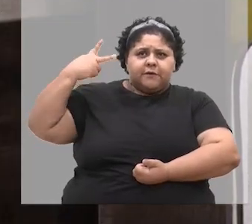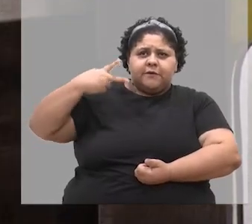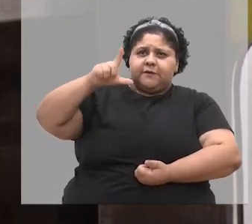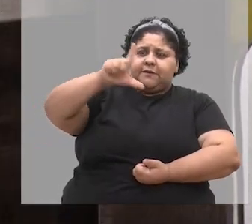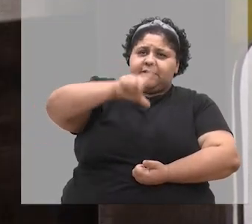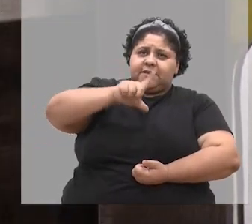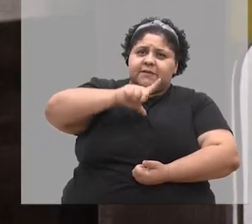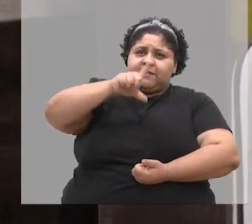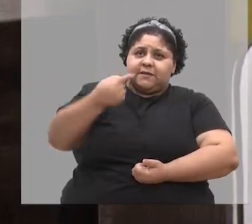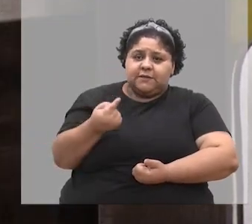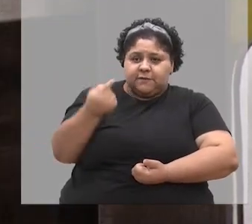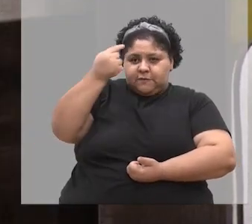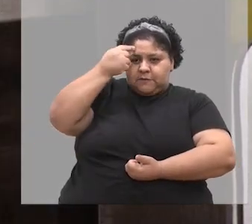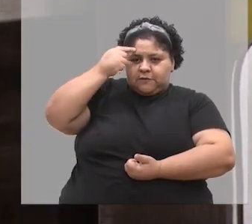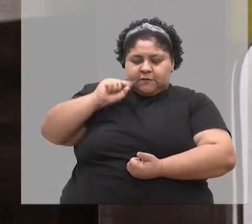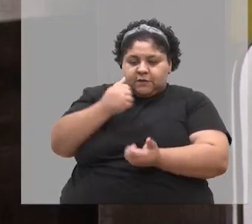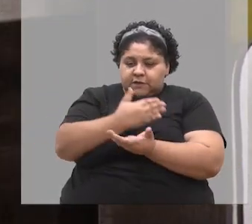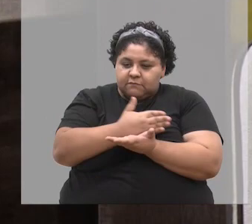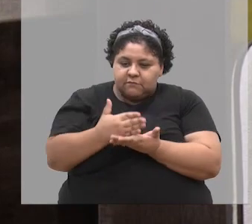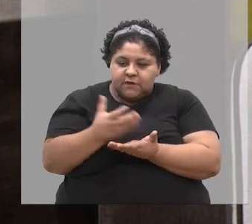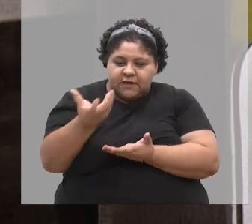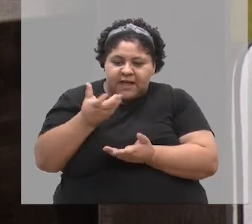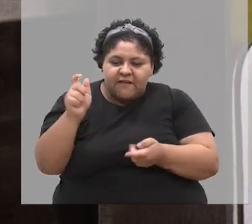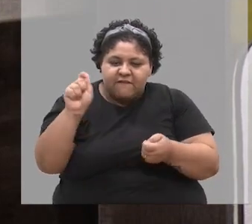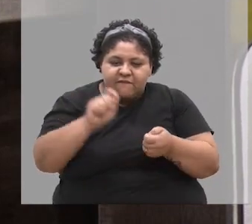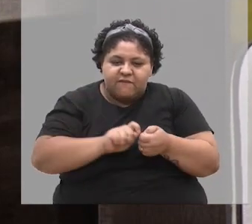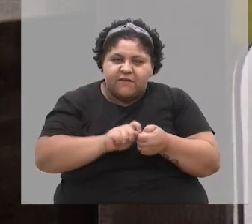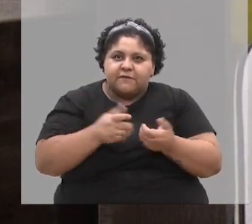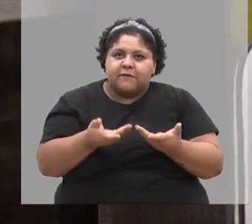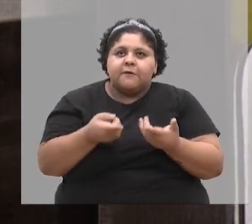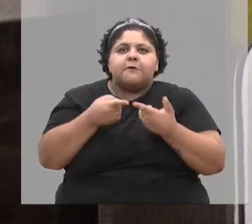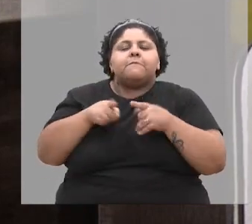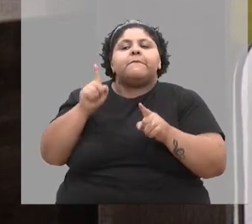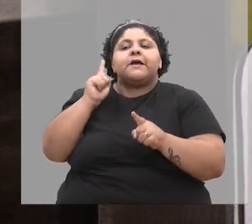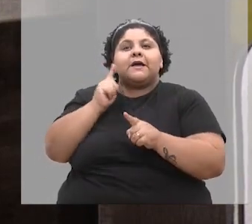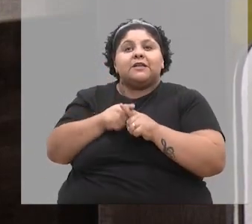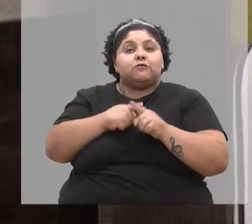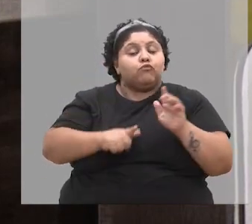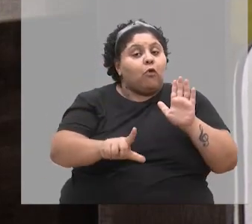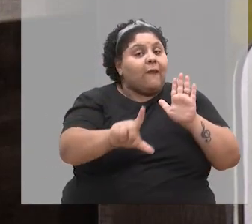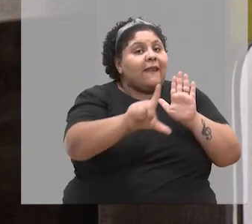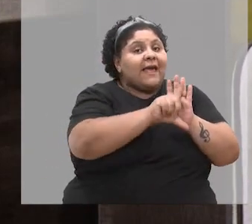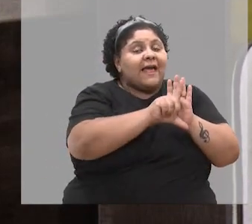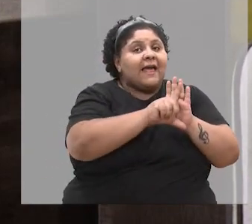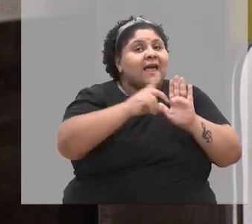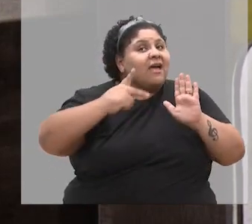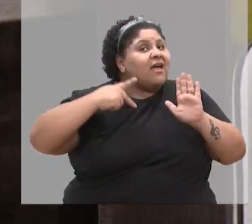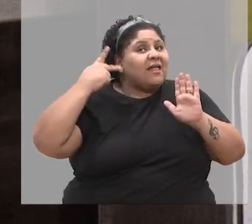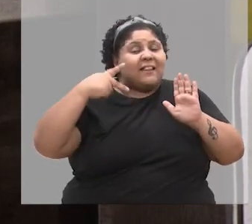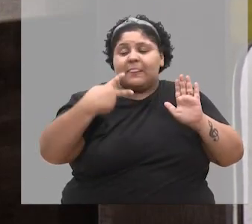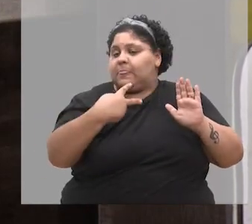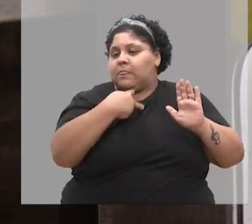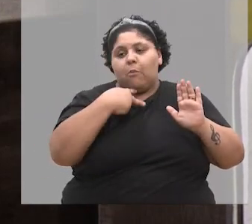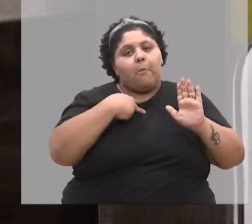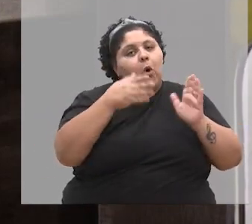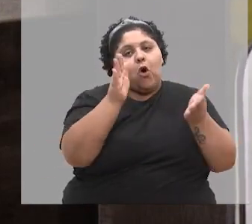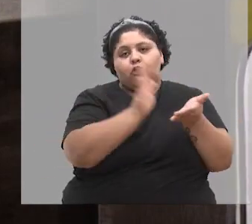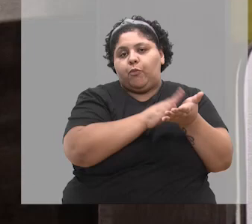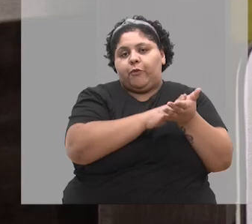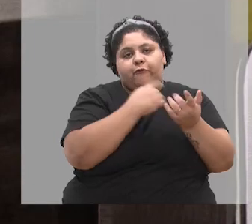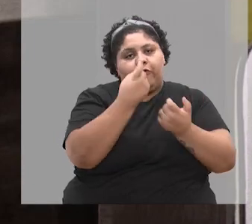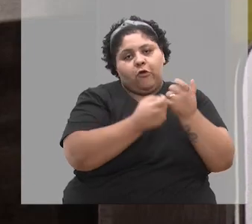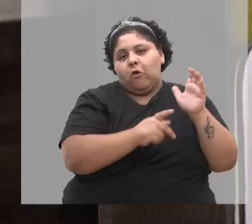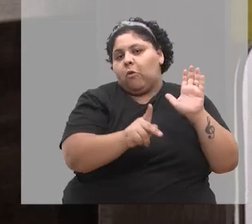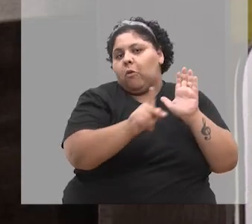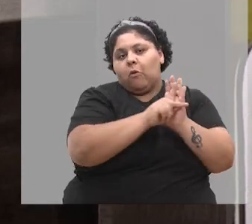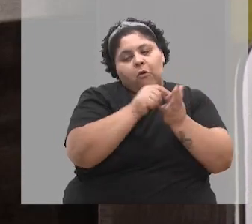muitas vezes os vereadores têm boas ideias, né, e têm iniciativa, querem fazer, mas por questões legais, né, vereadores não